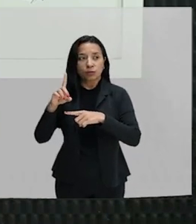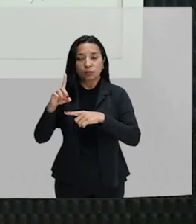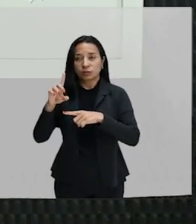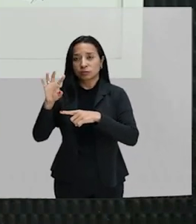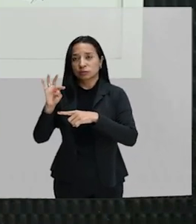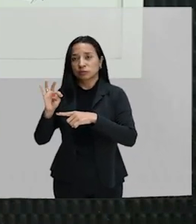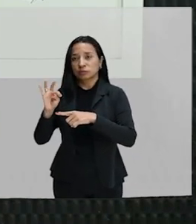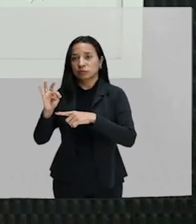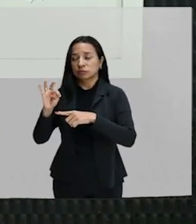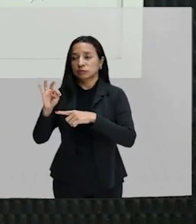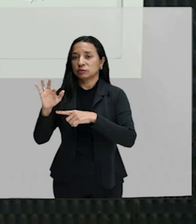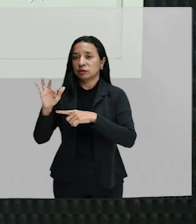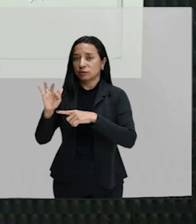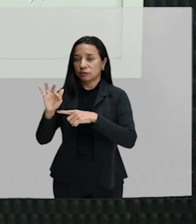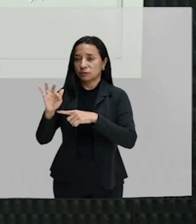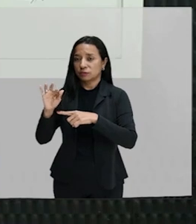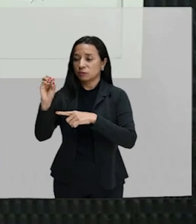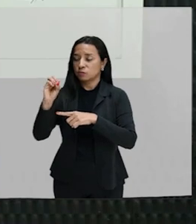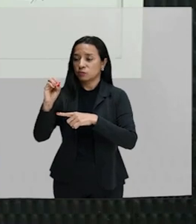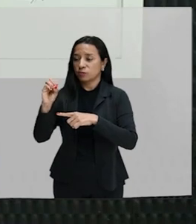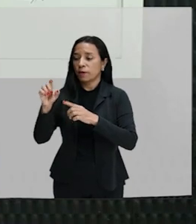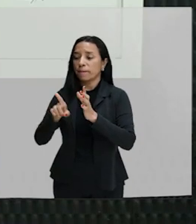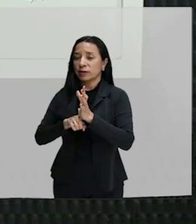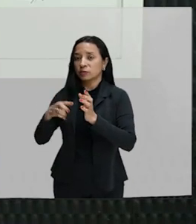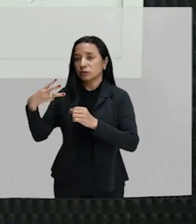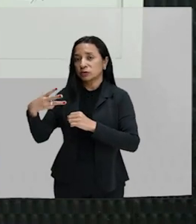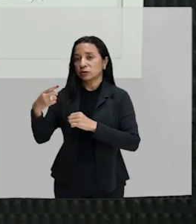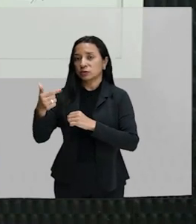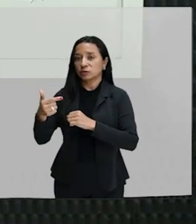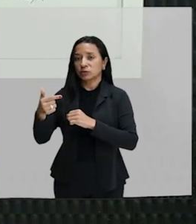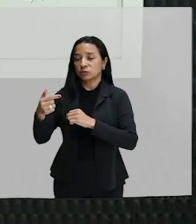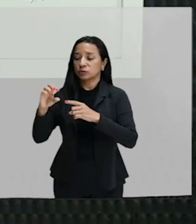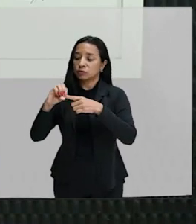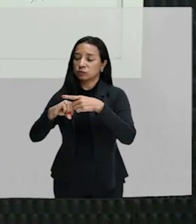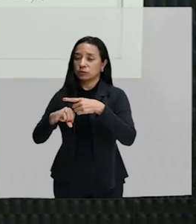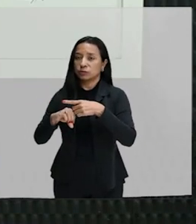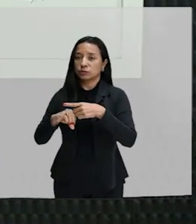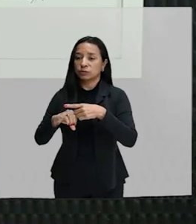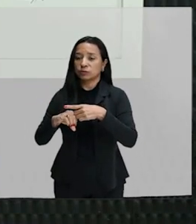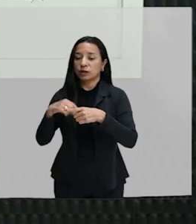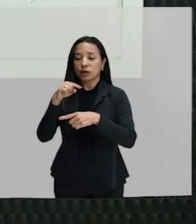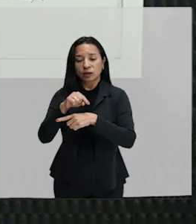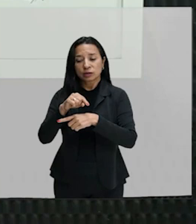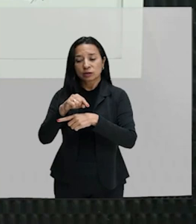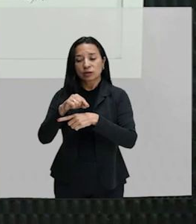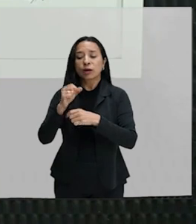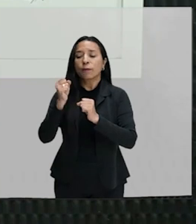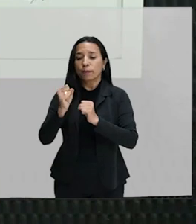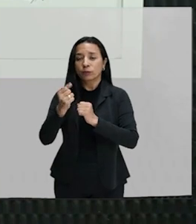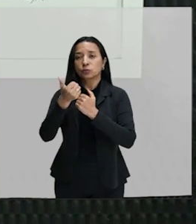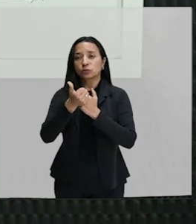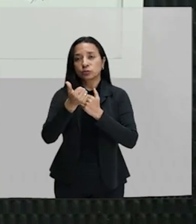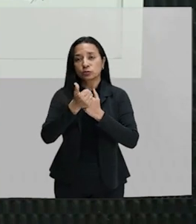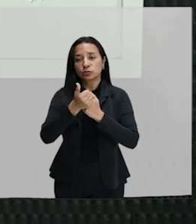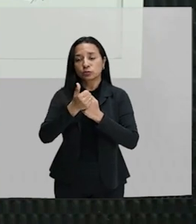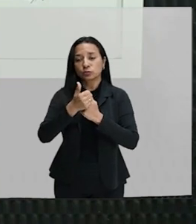32 so 9 olha só o que vai ser feito onde tem temperatura em fahen eu vou substituir por duas vezes